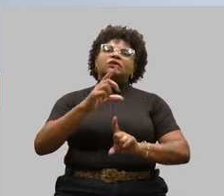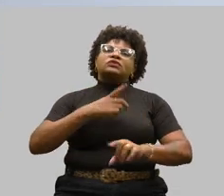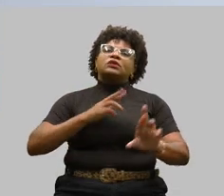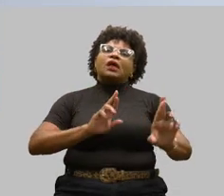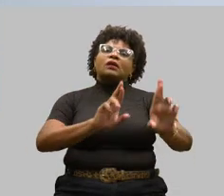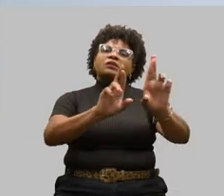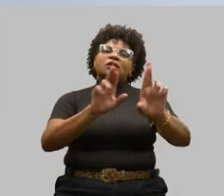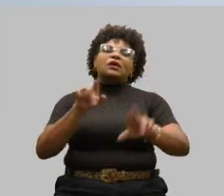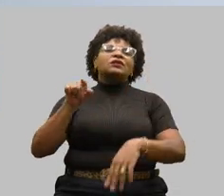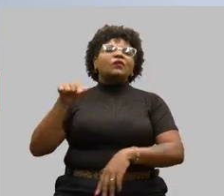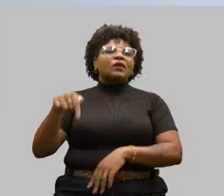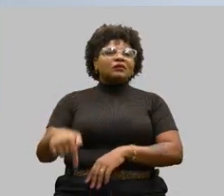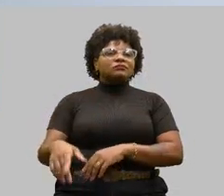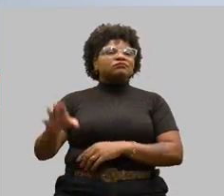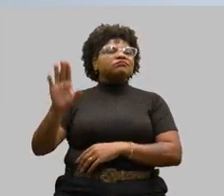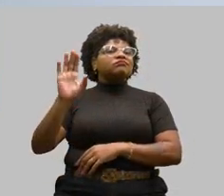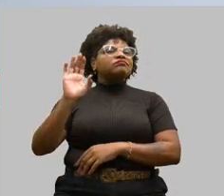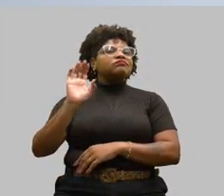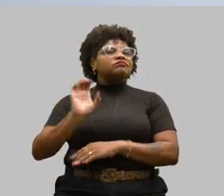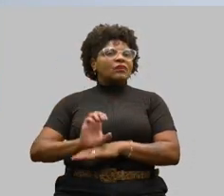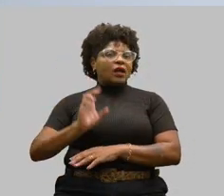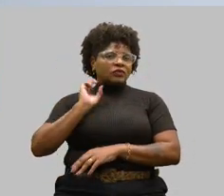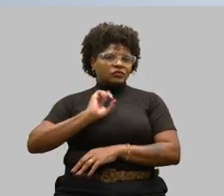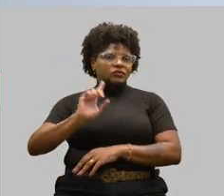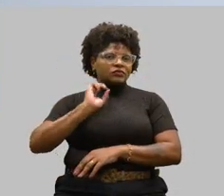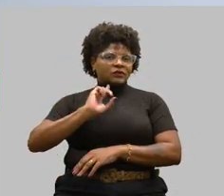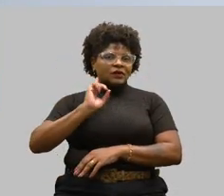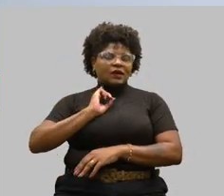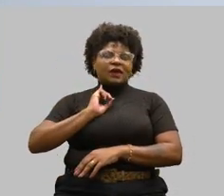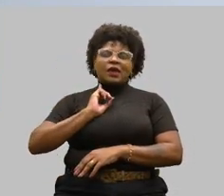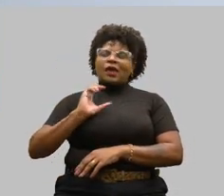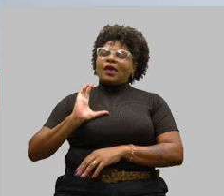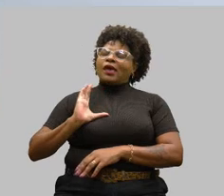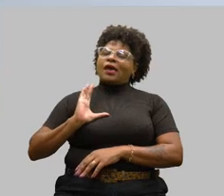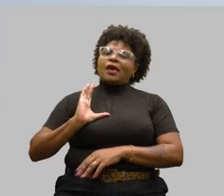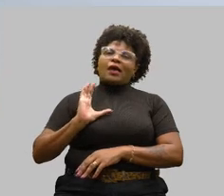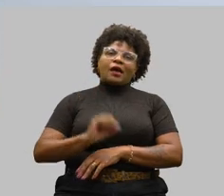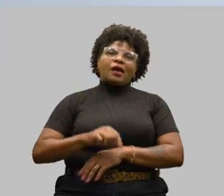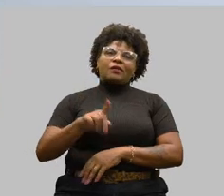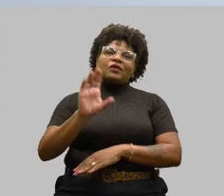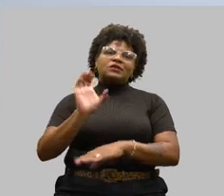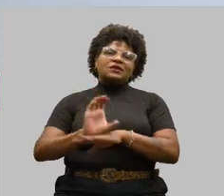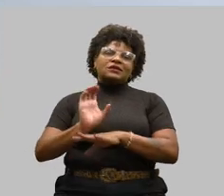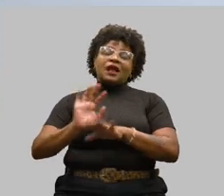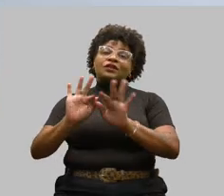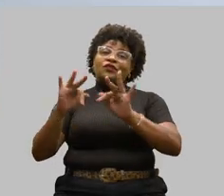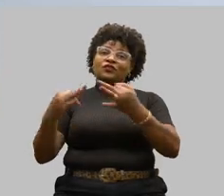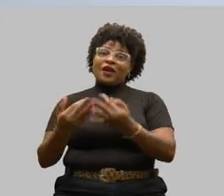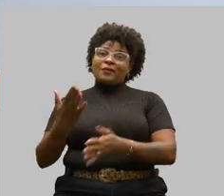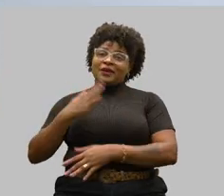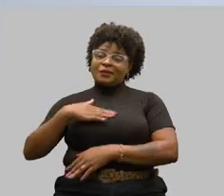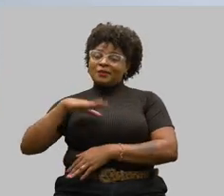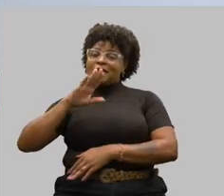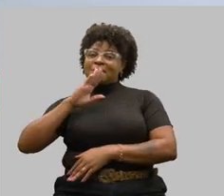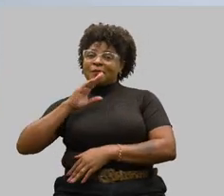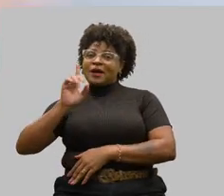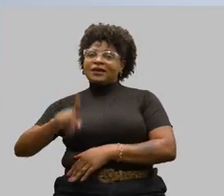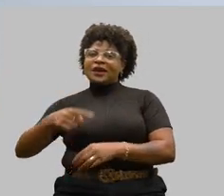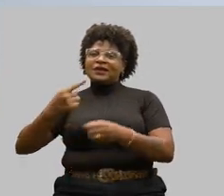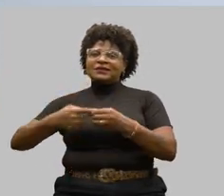em Minas Gerais um estado Ao qual eu tenho de coração a família da minha mãe é de Itaúna de Minas Gerais